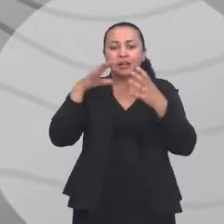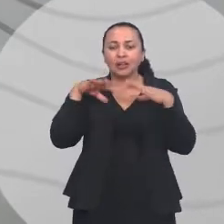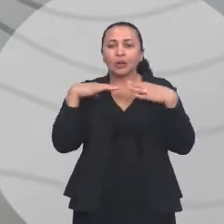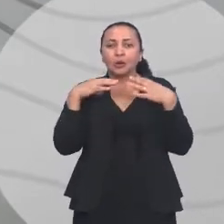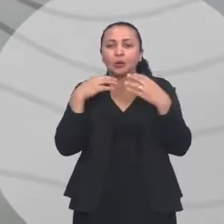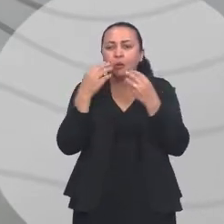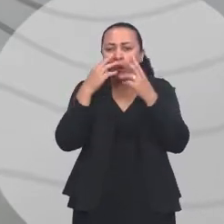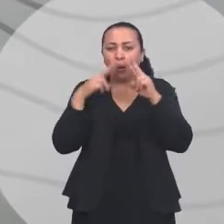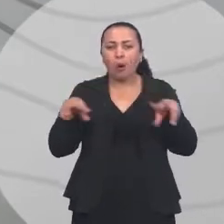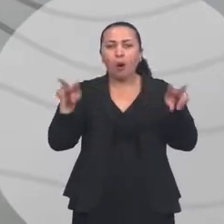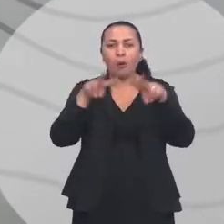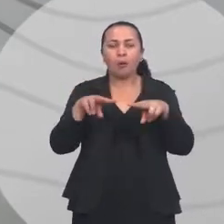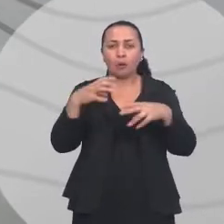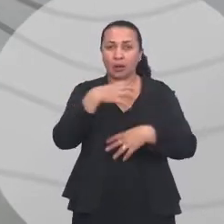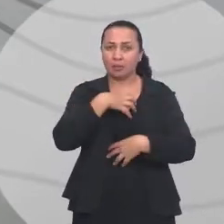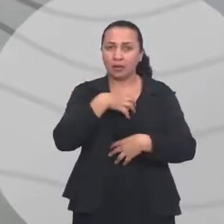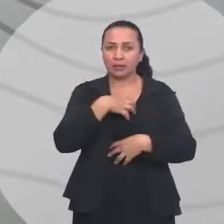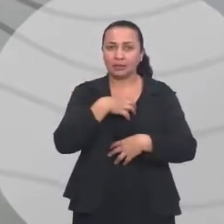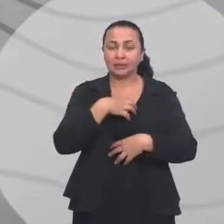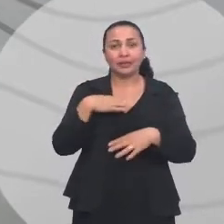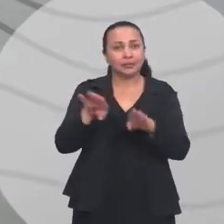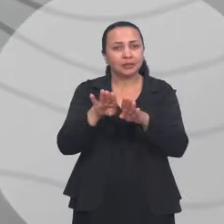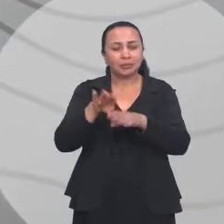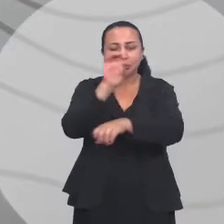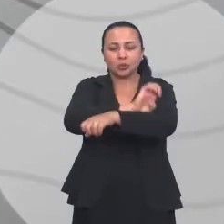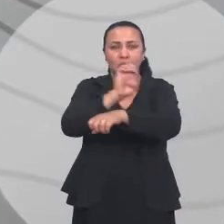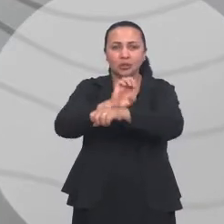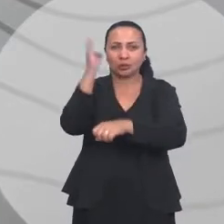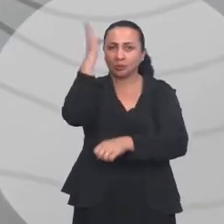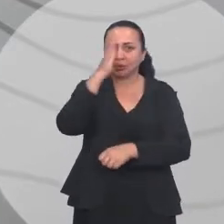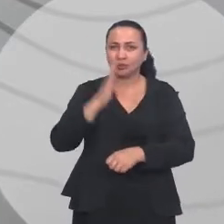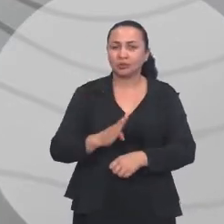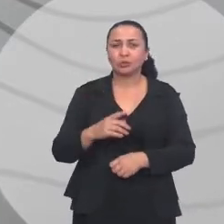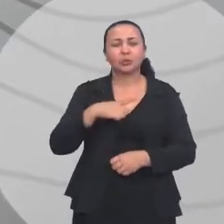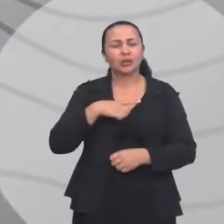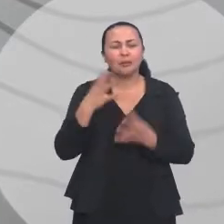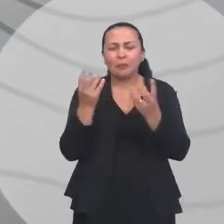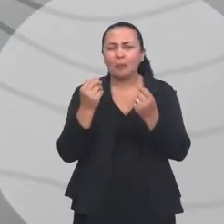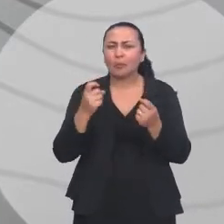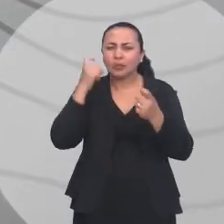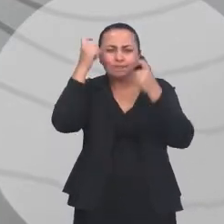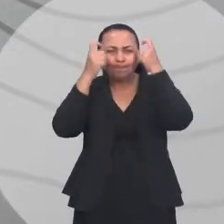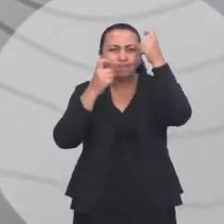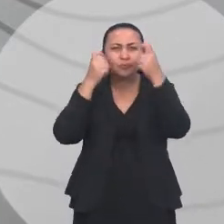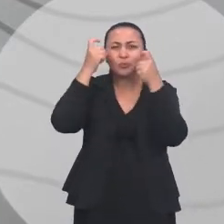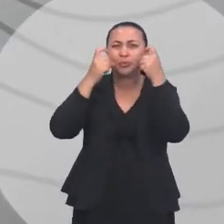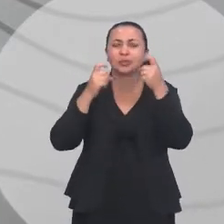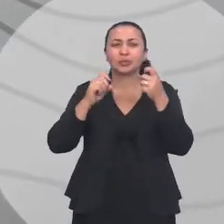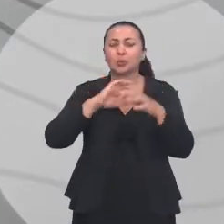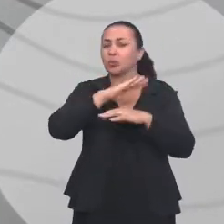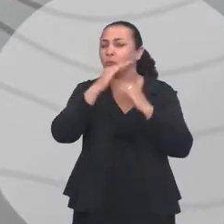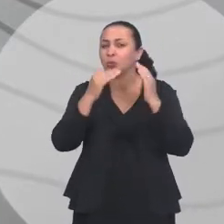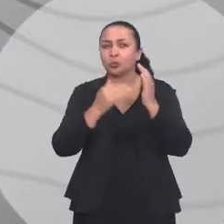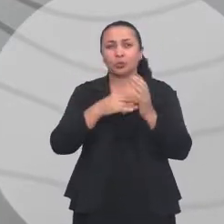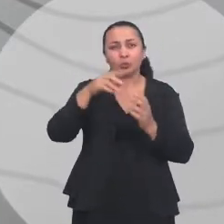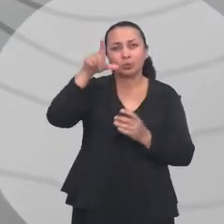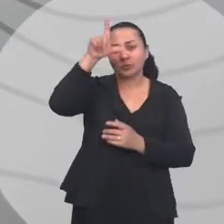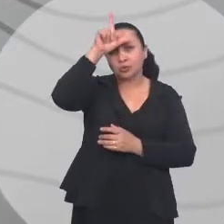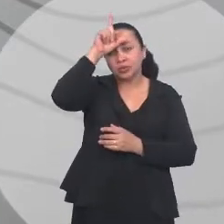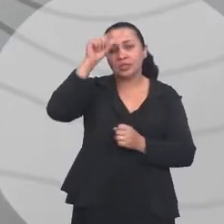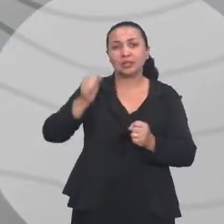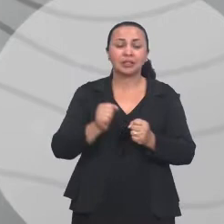não apenas na bahia mas para a maior parte dos estados do brasil ainda é um cenário de muita preocupação né todas as